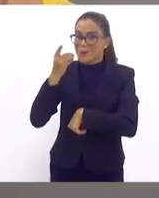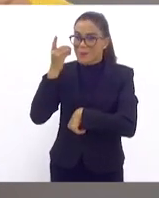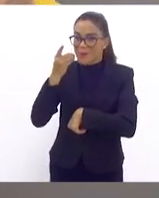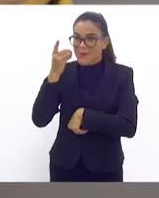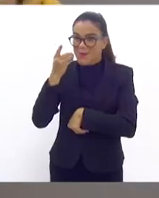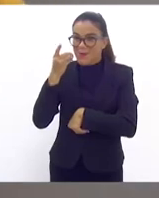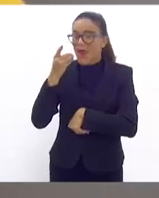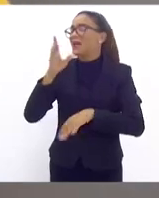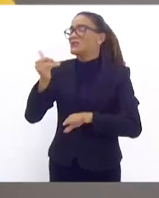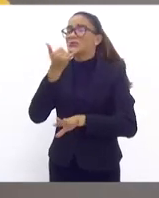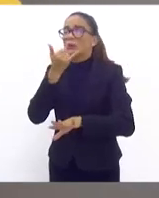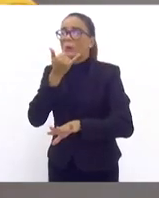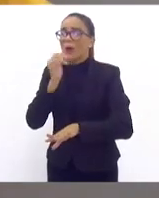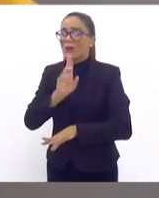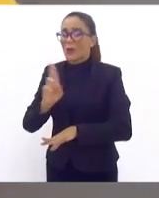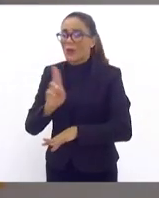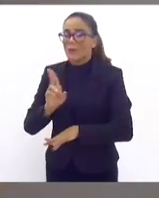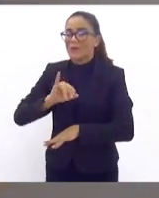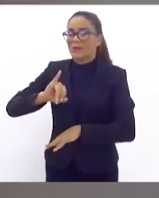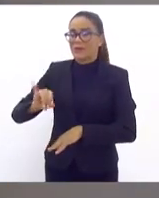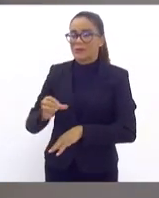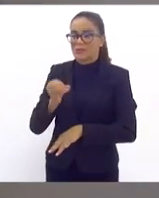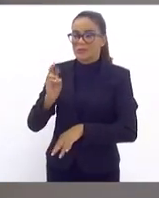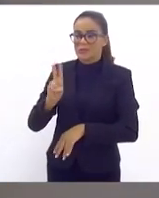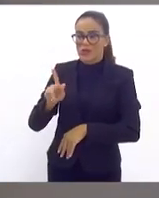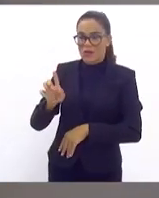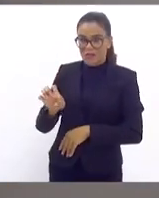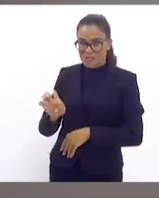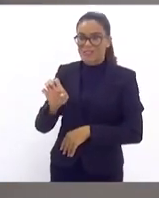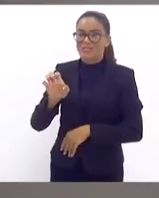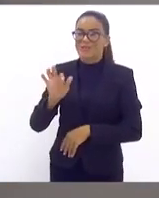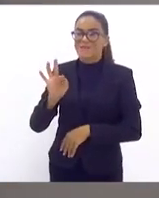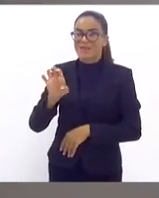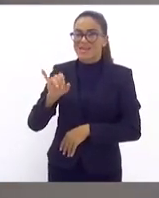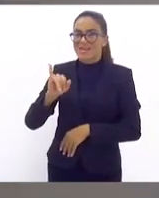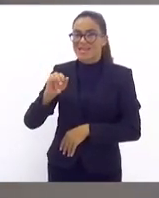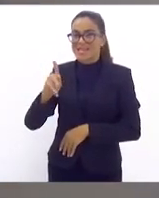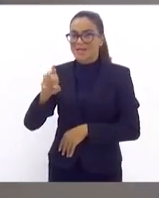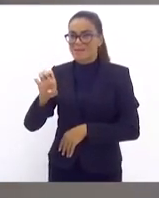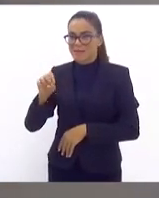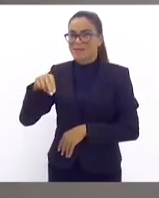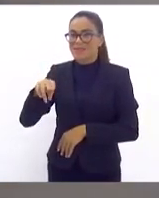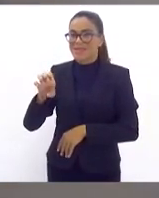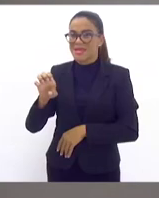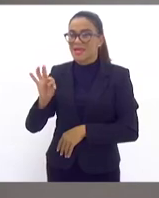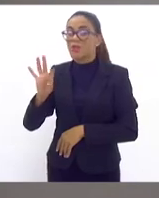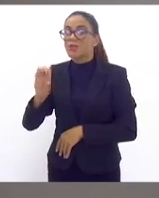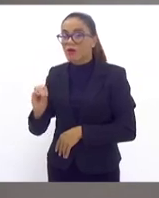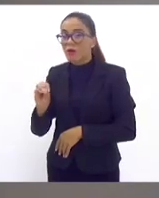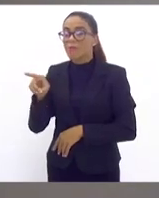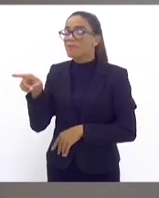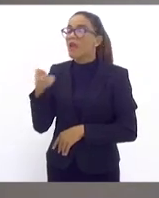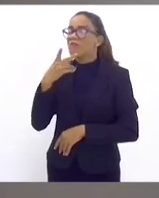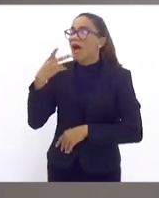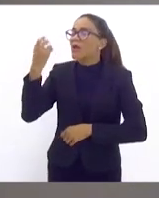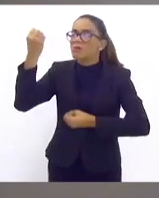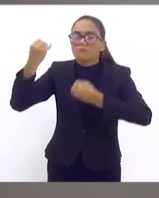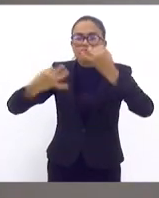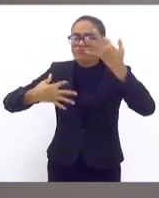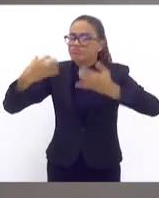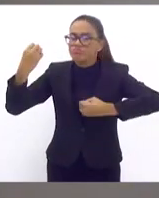Rosenberg, Jorge Felipe Neto, apresenta essa legislação, vai na direção e na